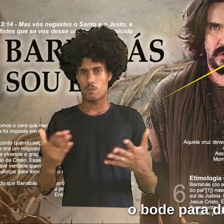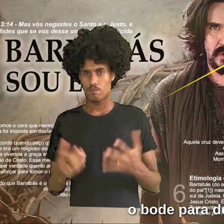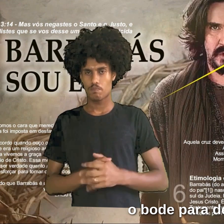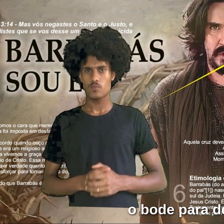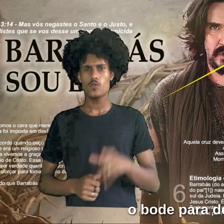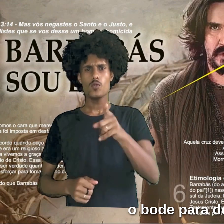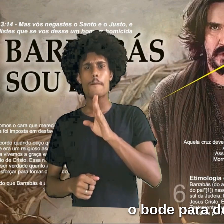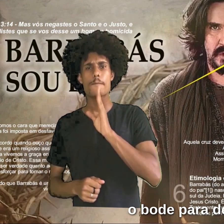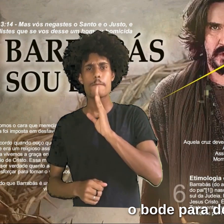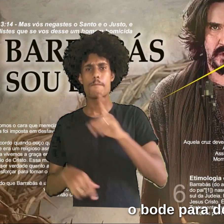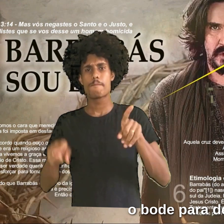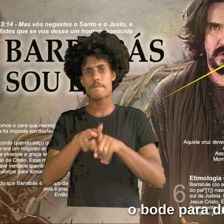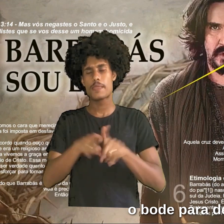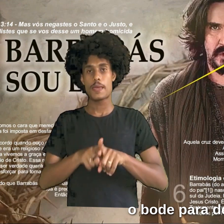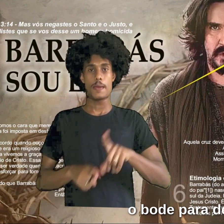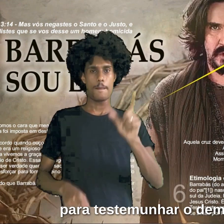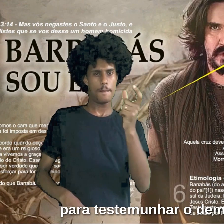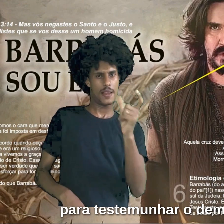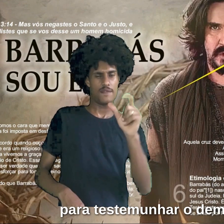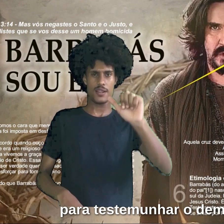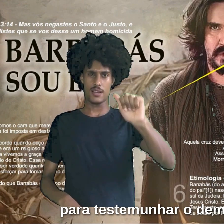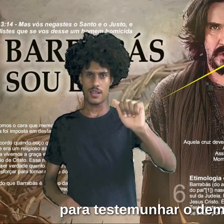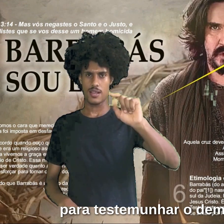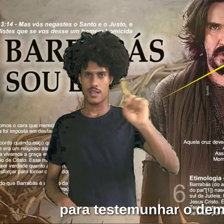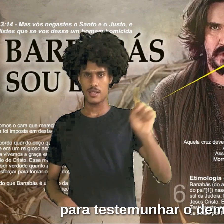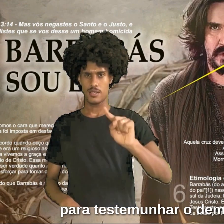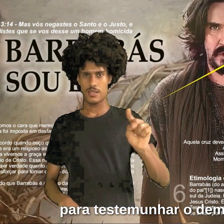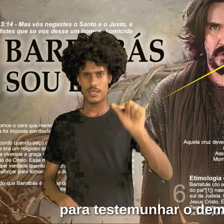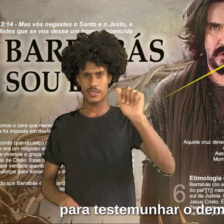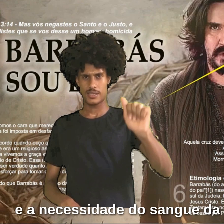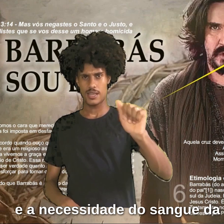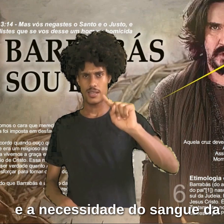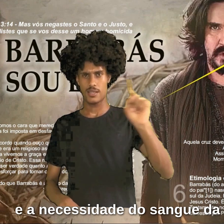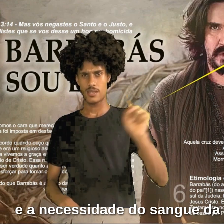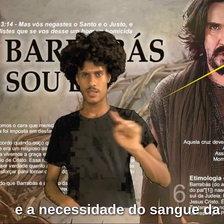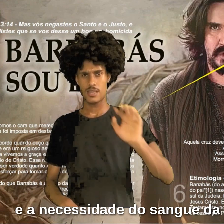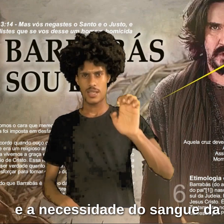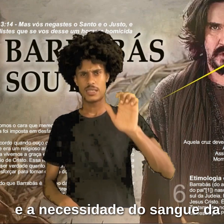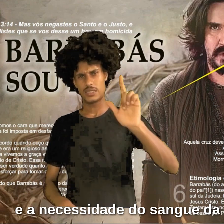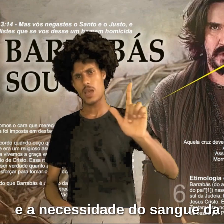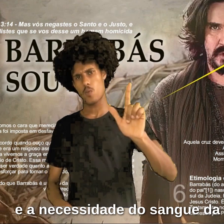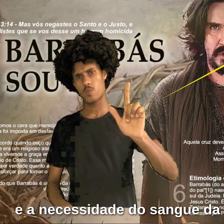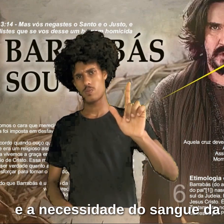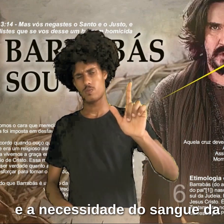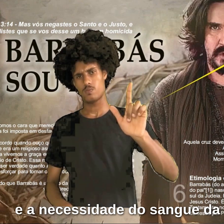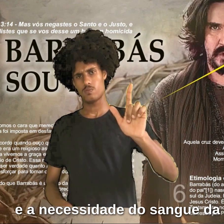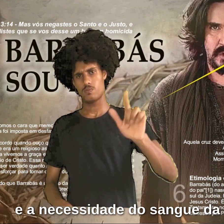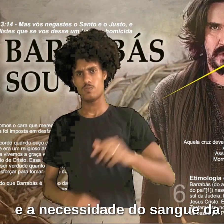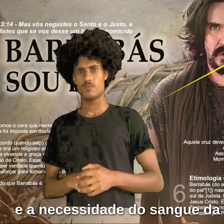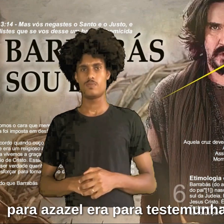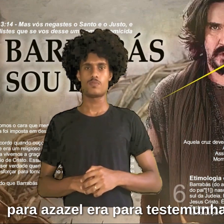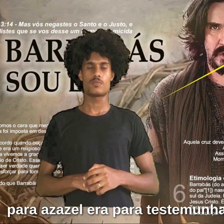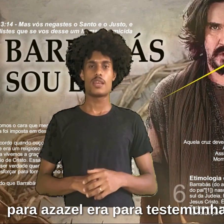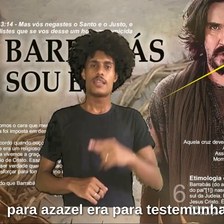Azazel sou eu. O bode para Deus era para testemunhar o Demétrio do pecado e a necessidade do sangue da expiação. Assim, o